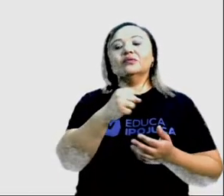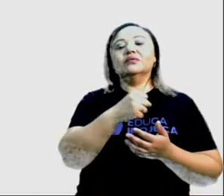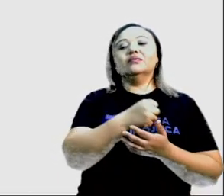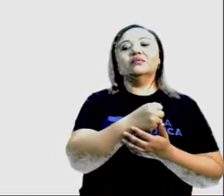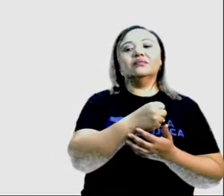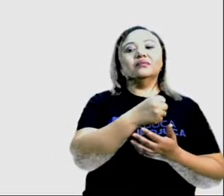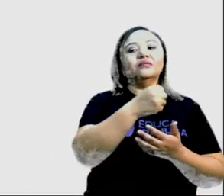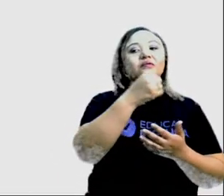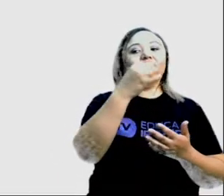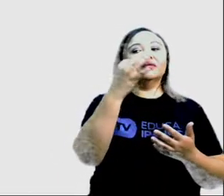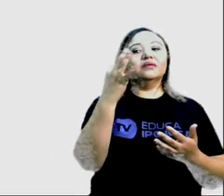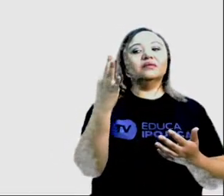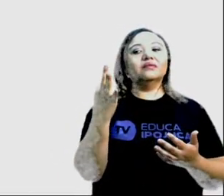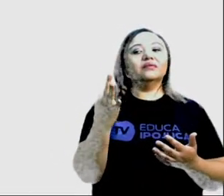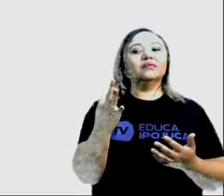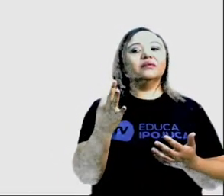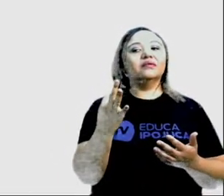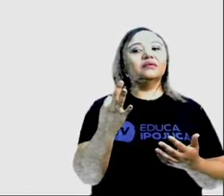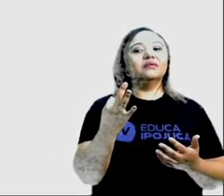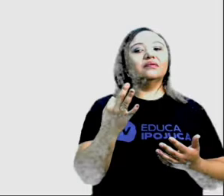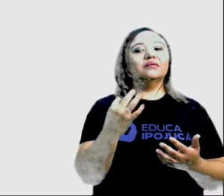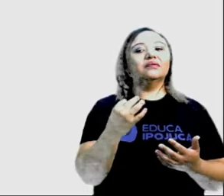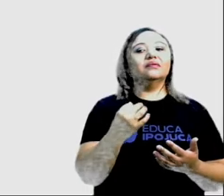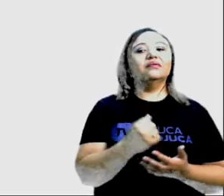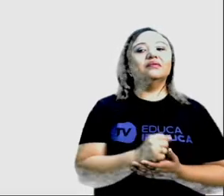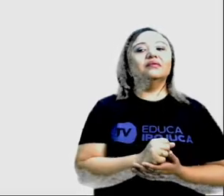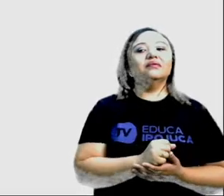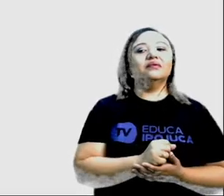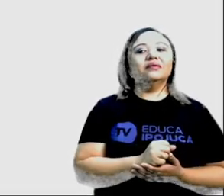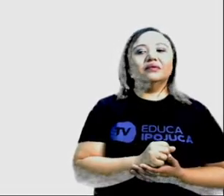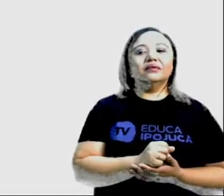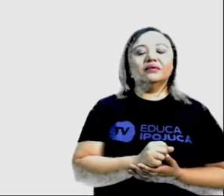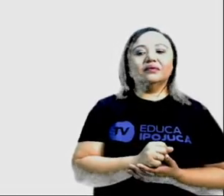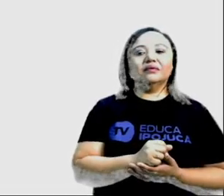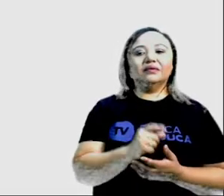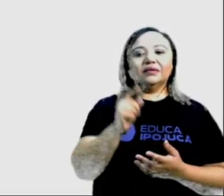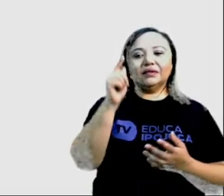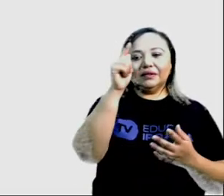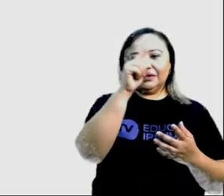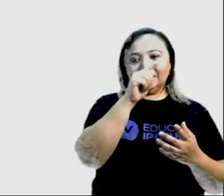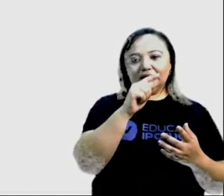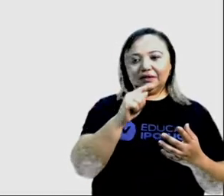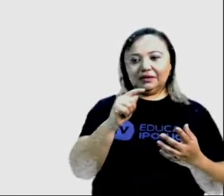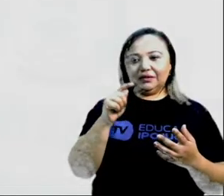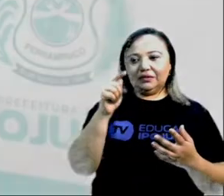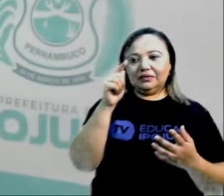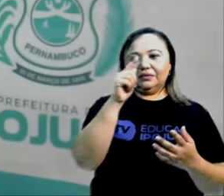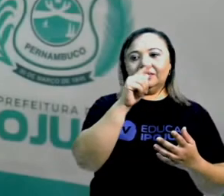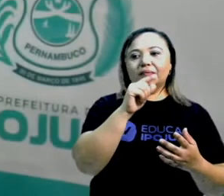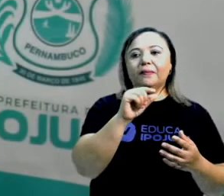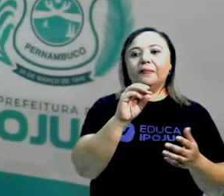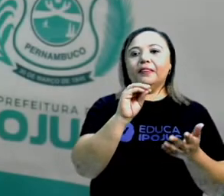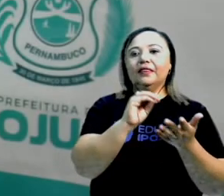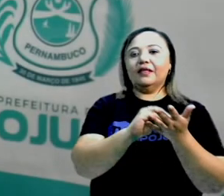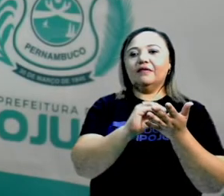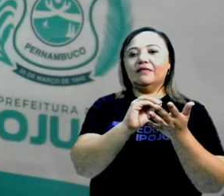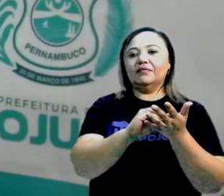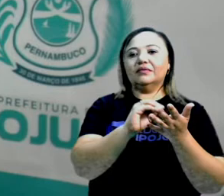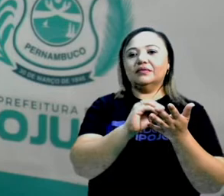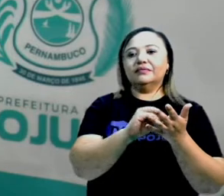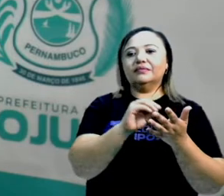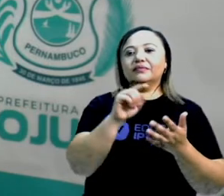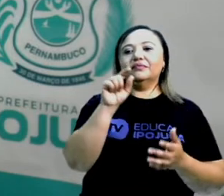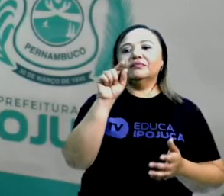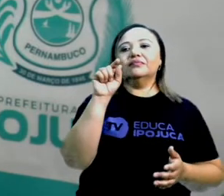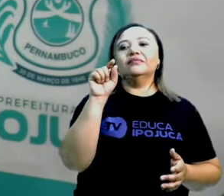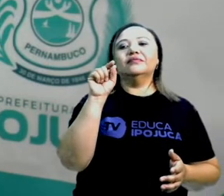tem 13, tem 12 ou tem 15? Viu que nós contamos 11, mas só que faltou o círculo